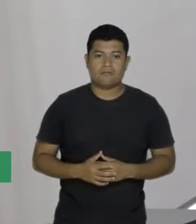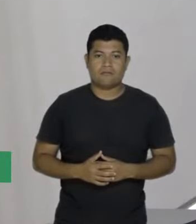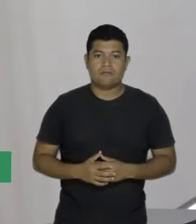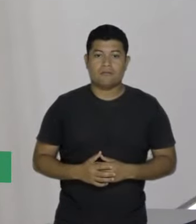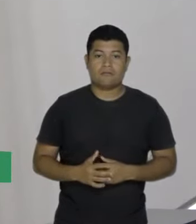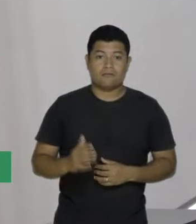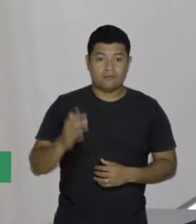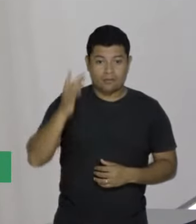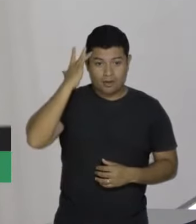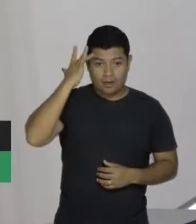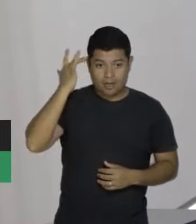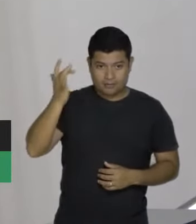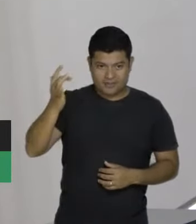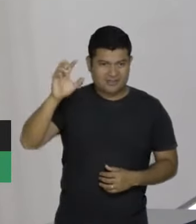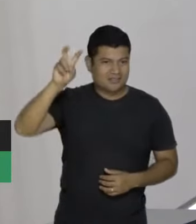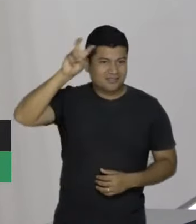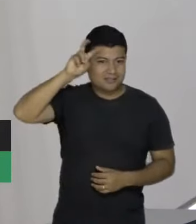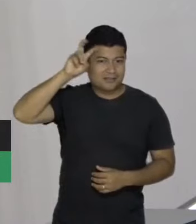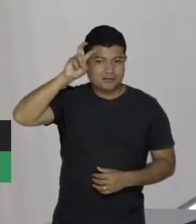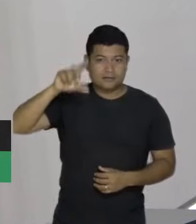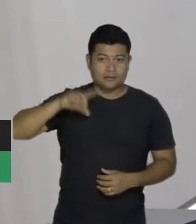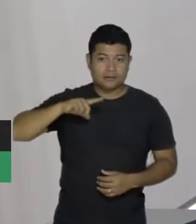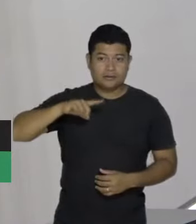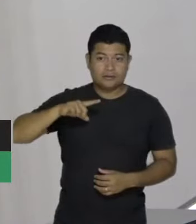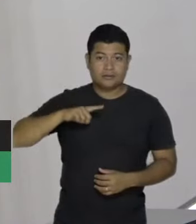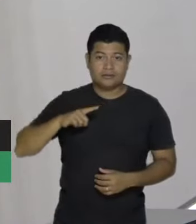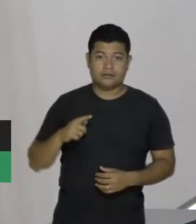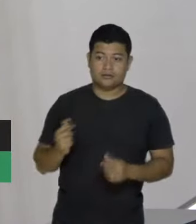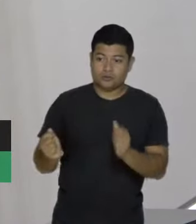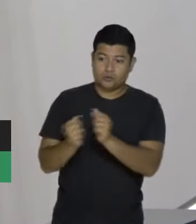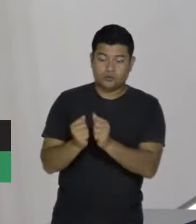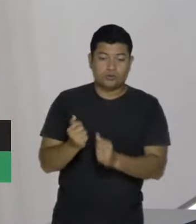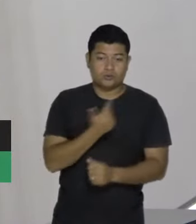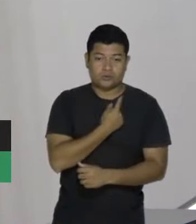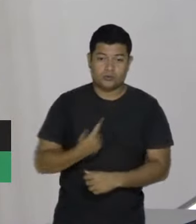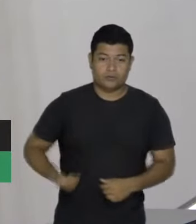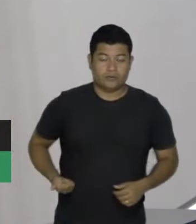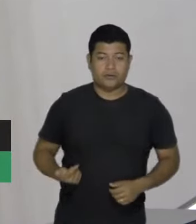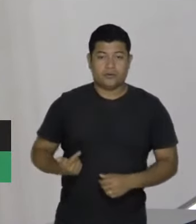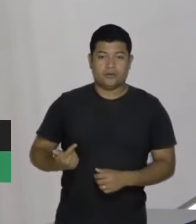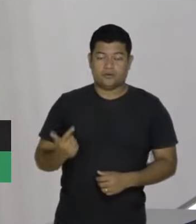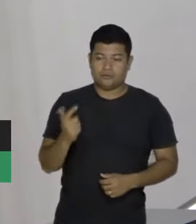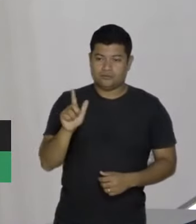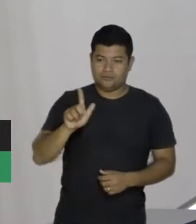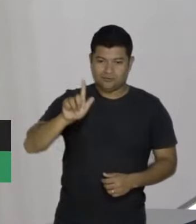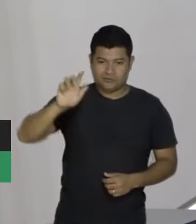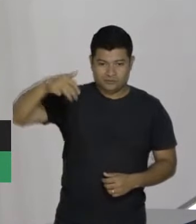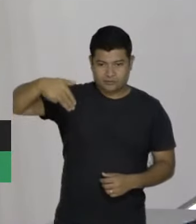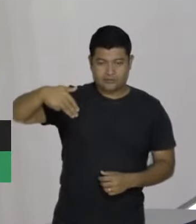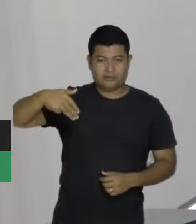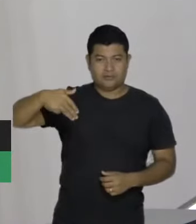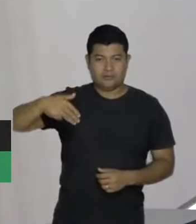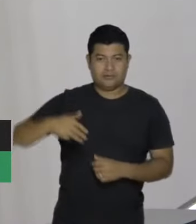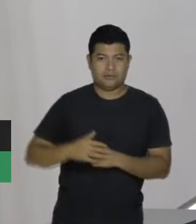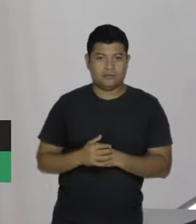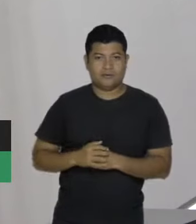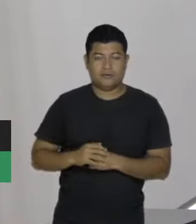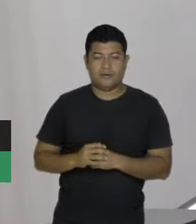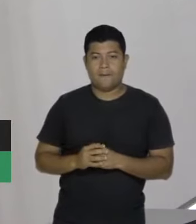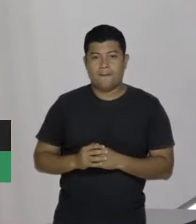Amanhã nós teremos, por parte do governador Jorginho Melo, a assinatura da